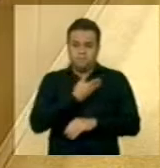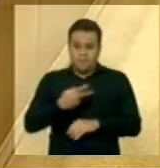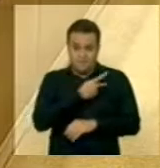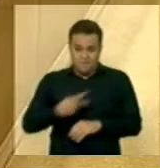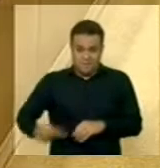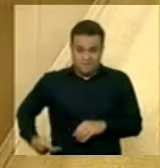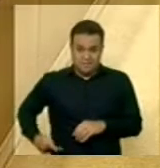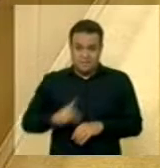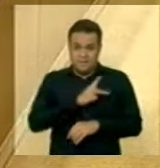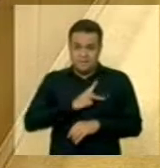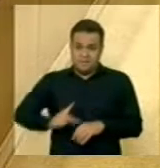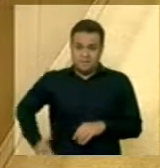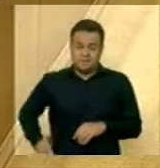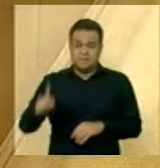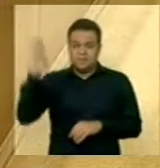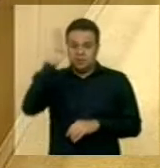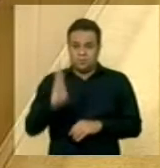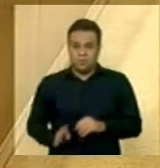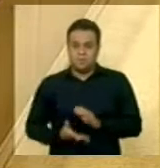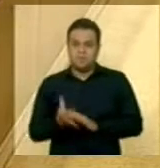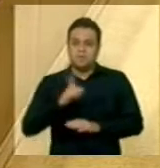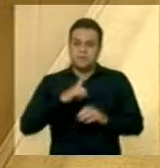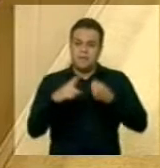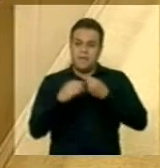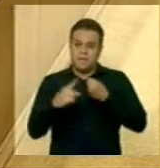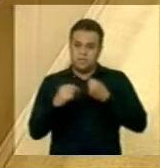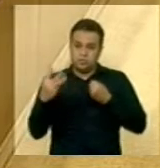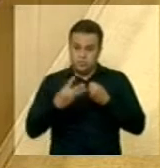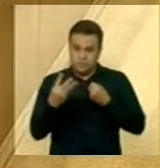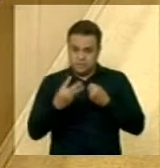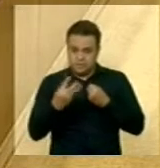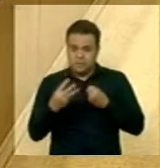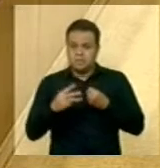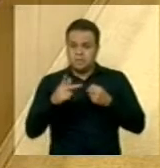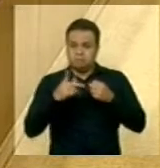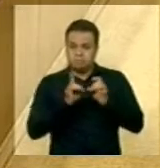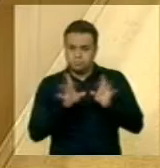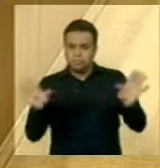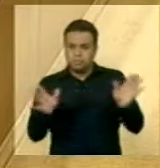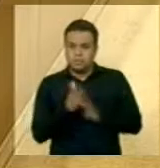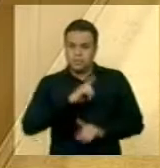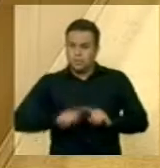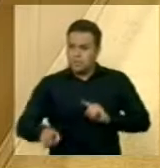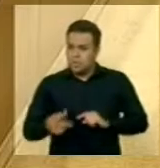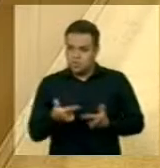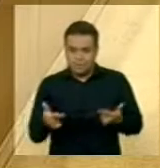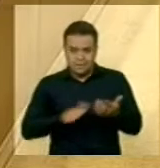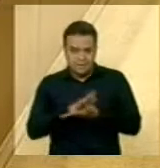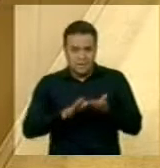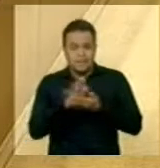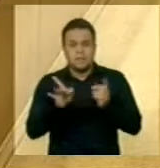em relação à dispensa de vistoria prevista no artigo 13, que tal disposição não impede que seja realizada a